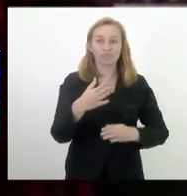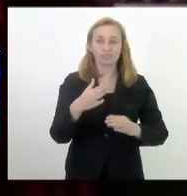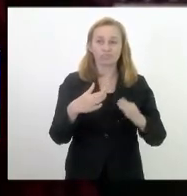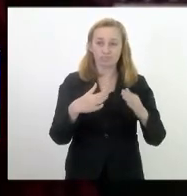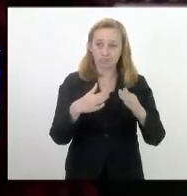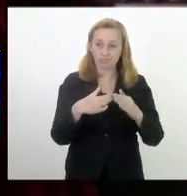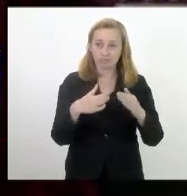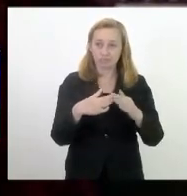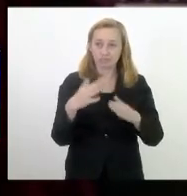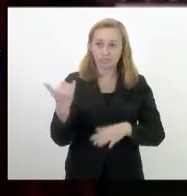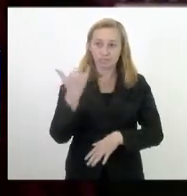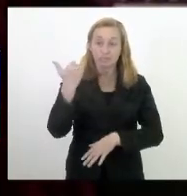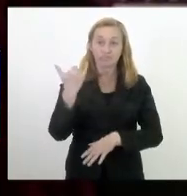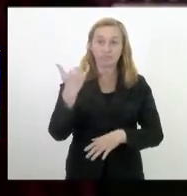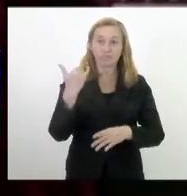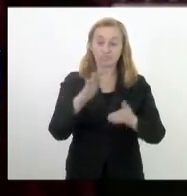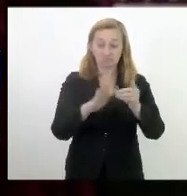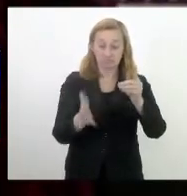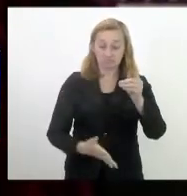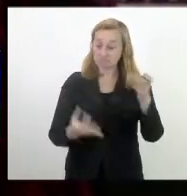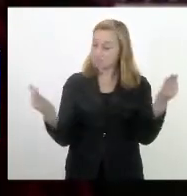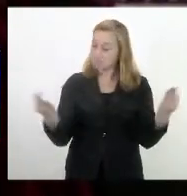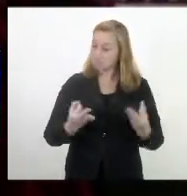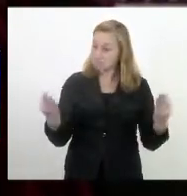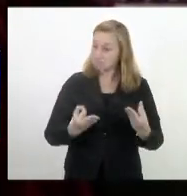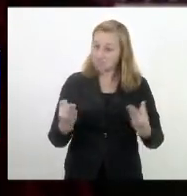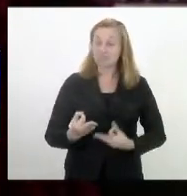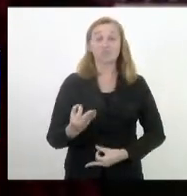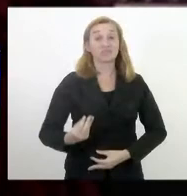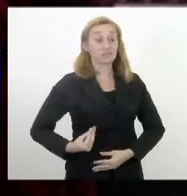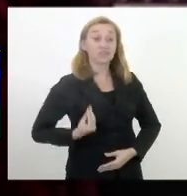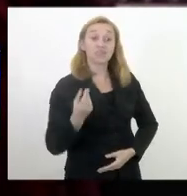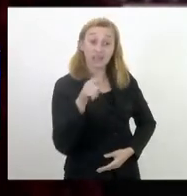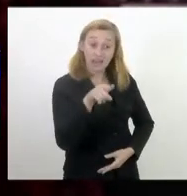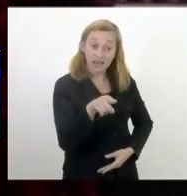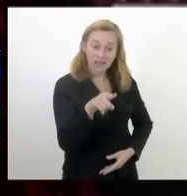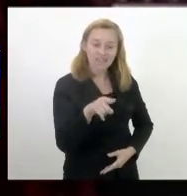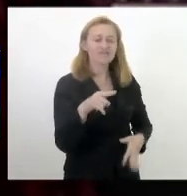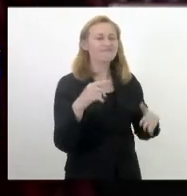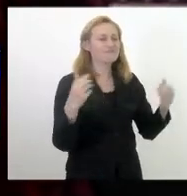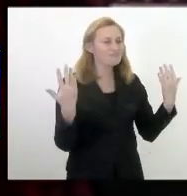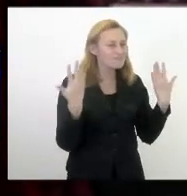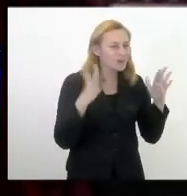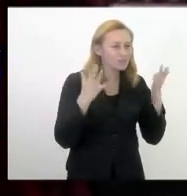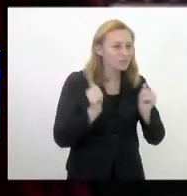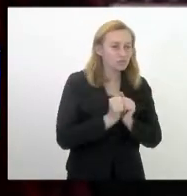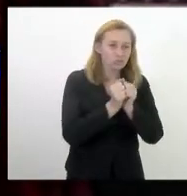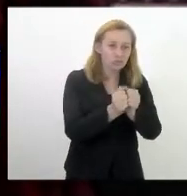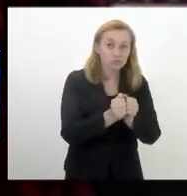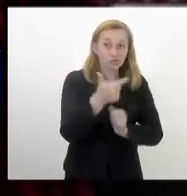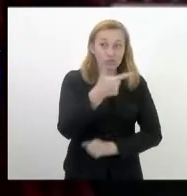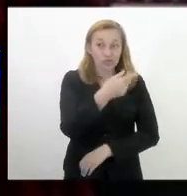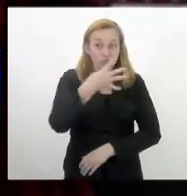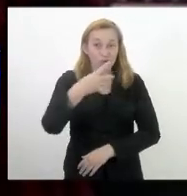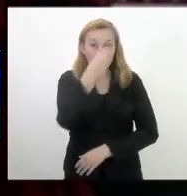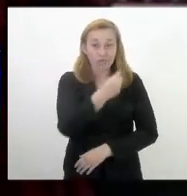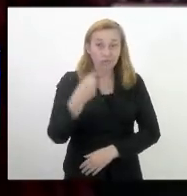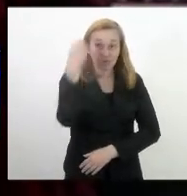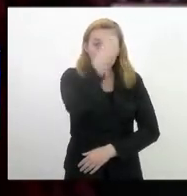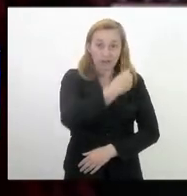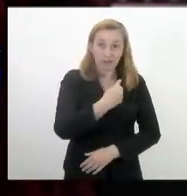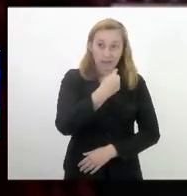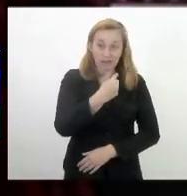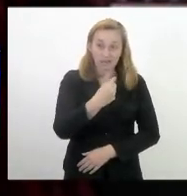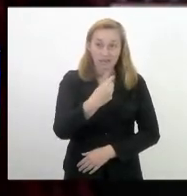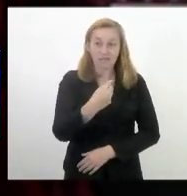cerimônia belíssima. Eu fiz questão de estar também celebrando 24 horas da segunda dose